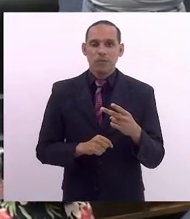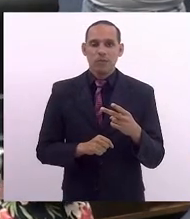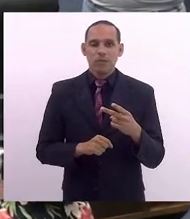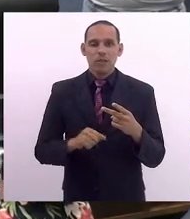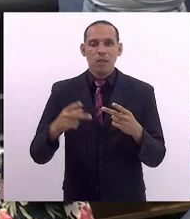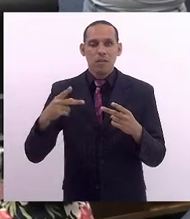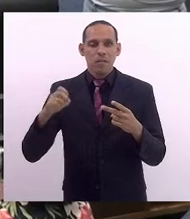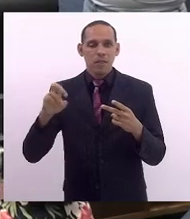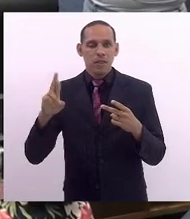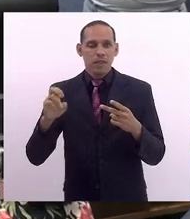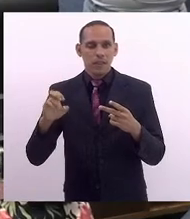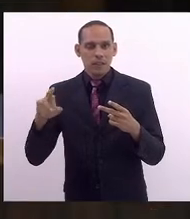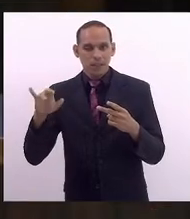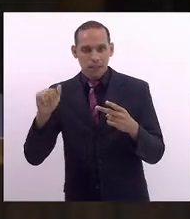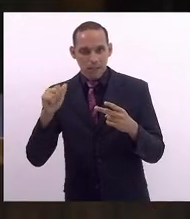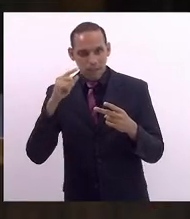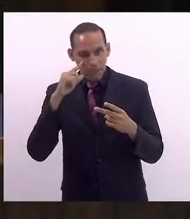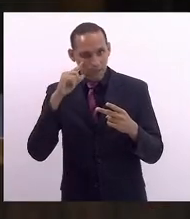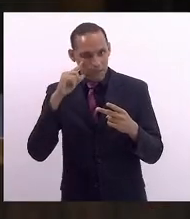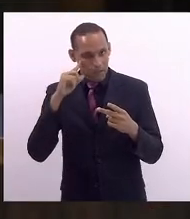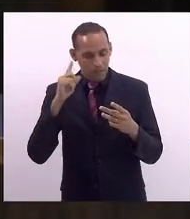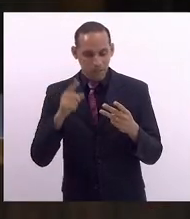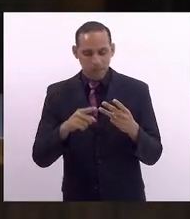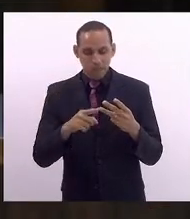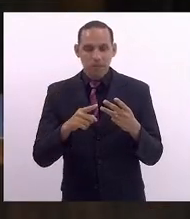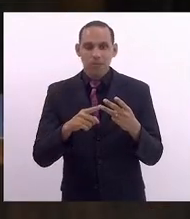Jefferson Pereira da Silva,